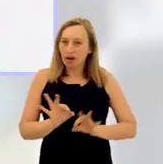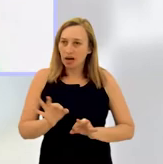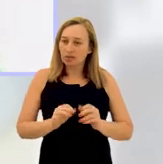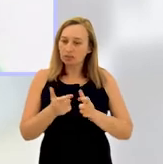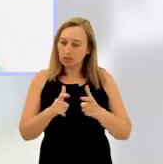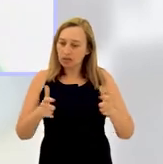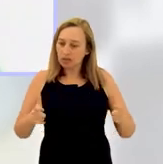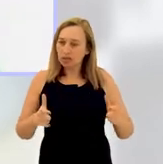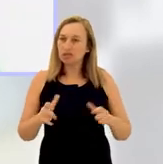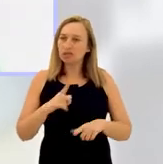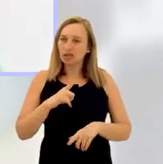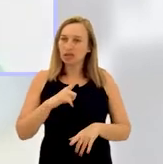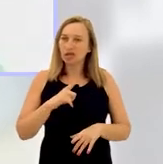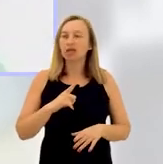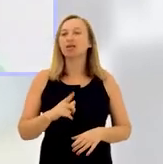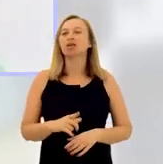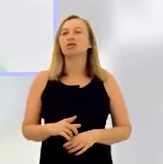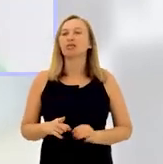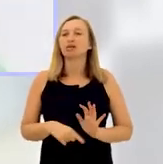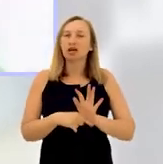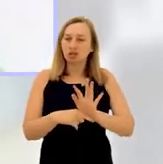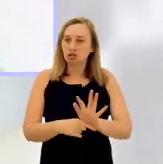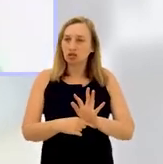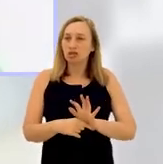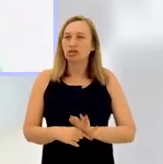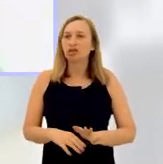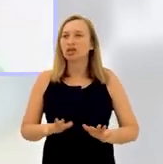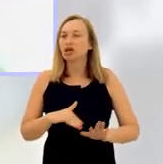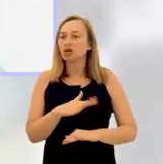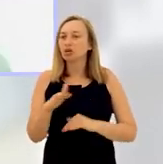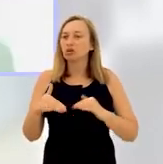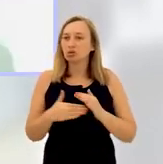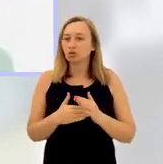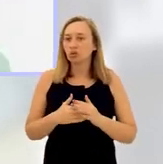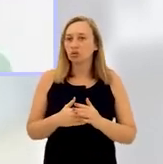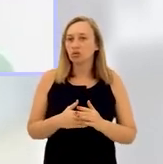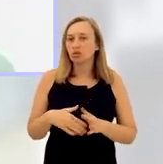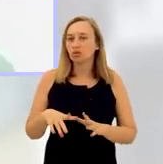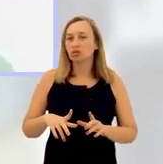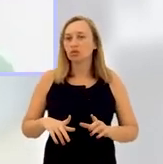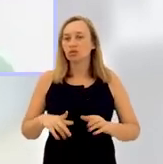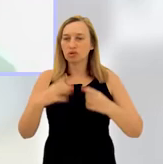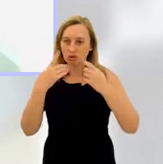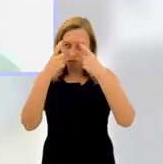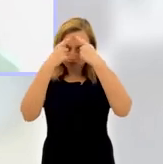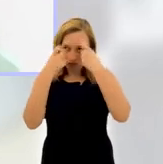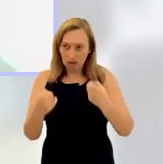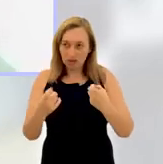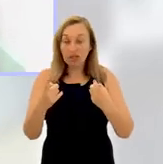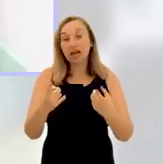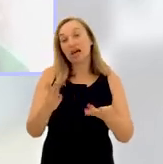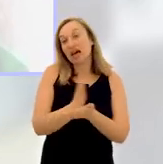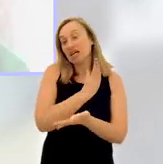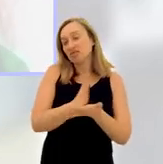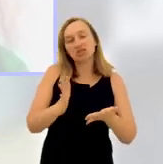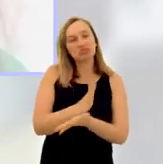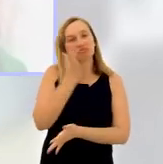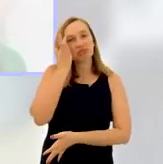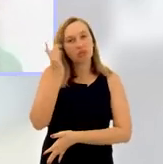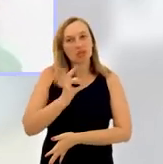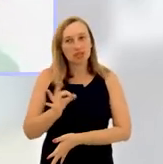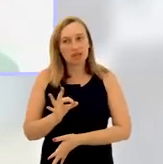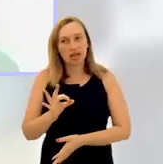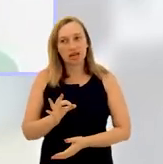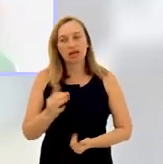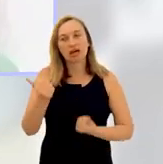grande preparo e a equipe para poder atendê-las ali. Em todas as formas de violência, que muitas vezes ela também não